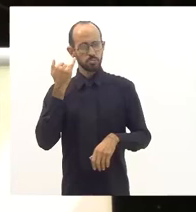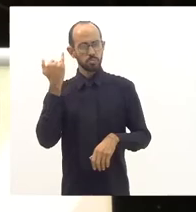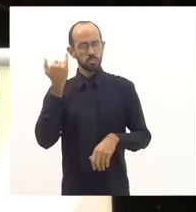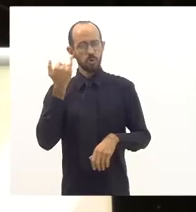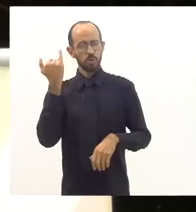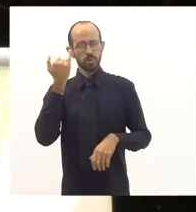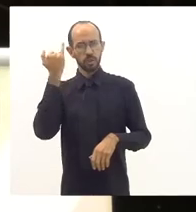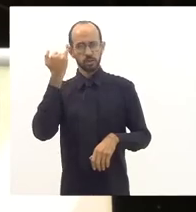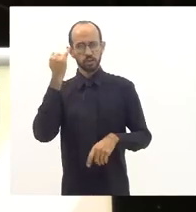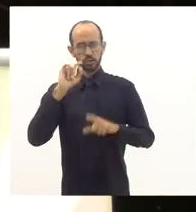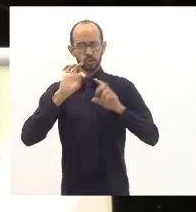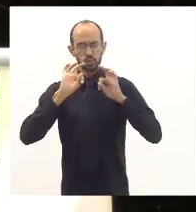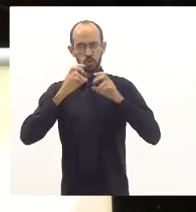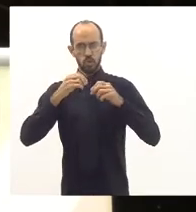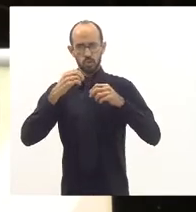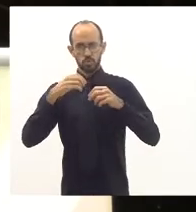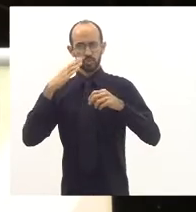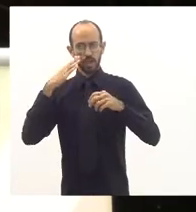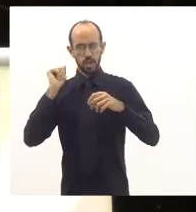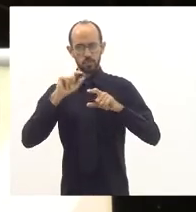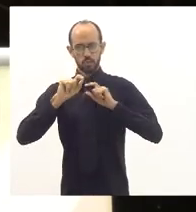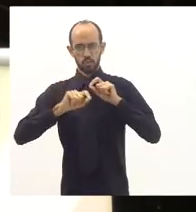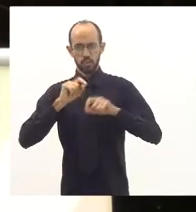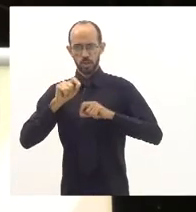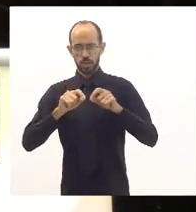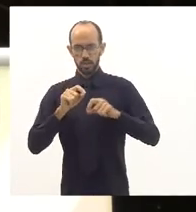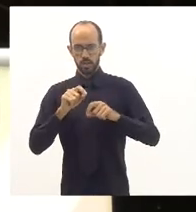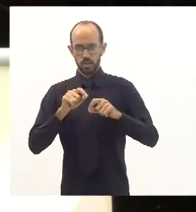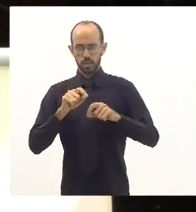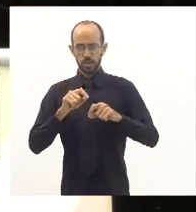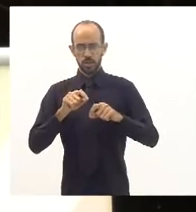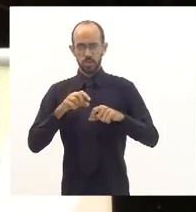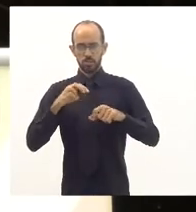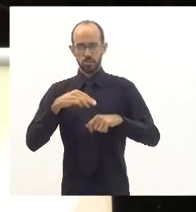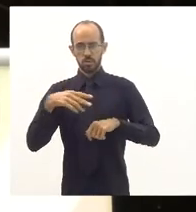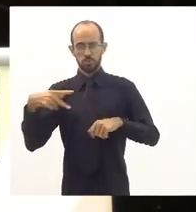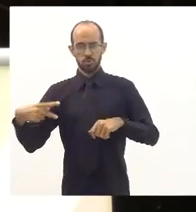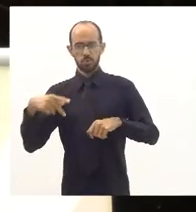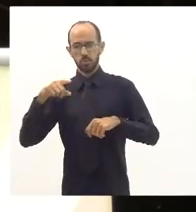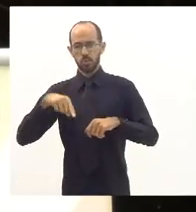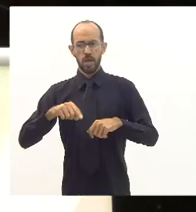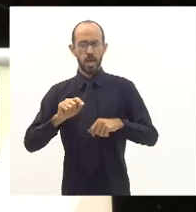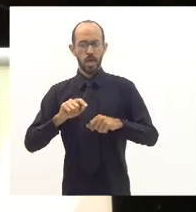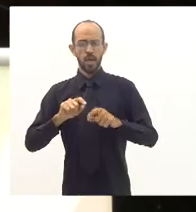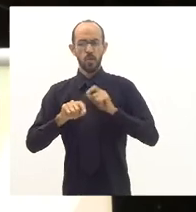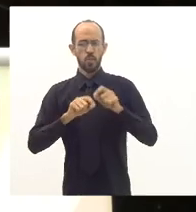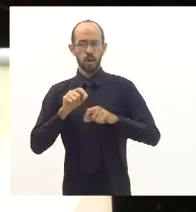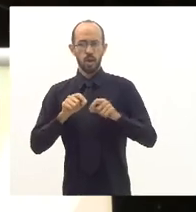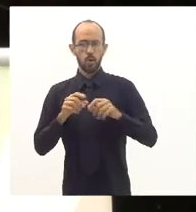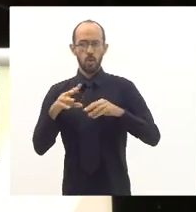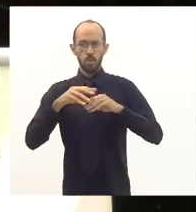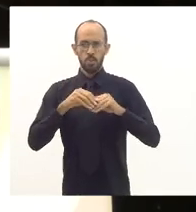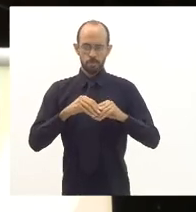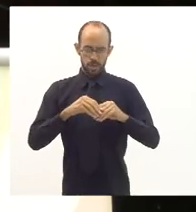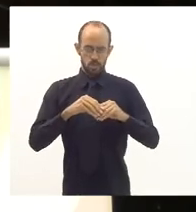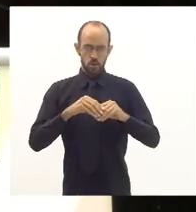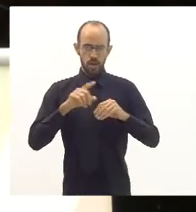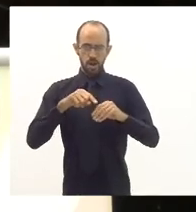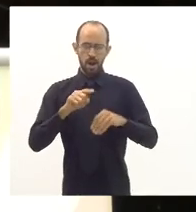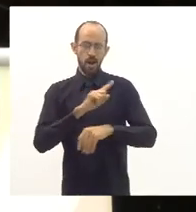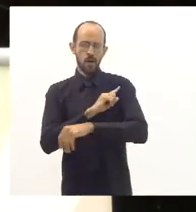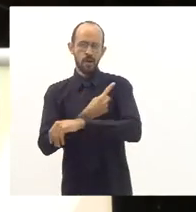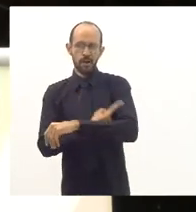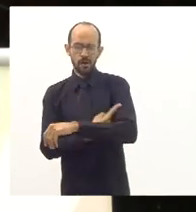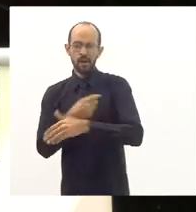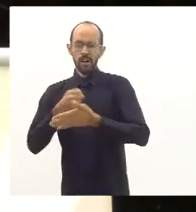que todos tenhamos noção de que o Ministério Público é mais uma voz, é mais uma força na